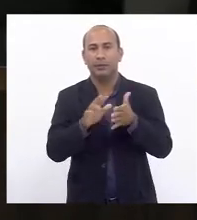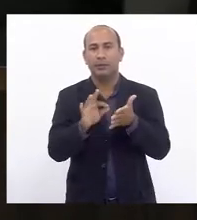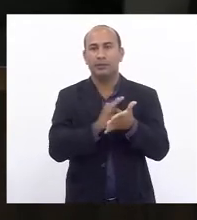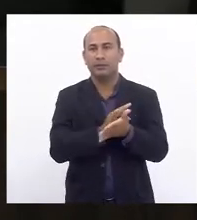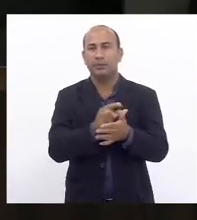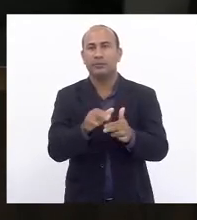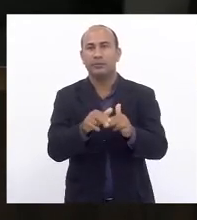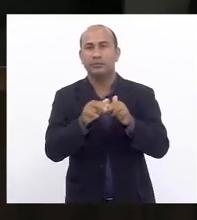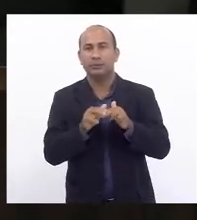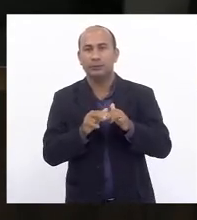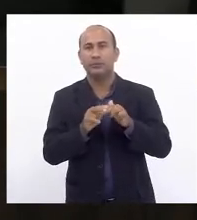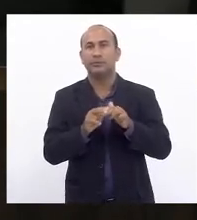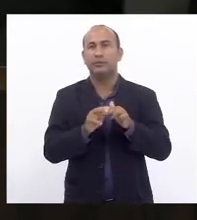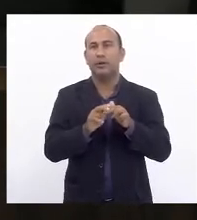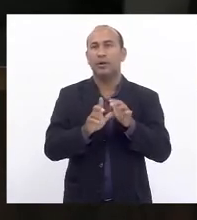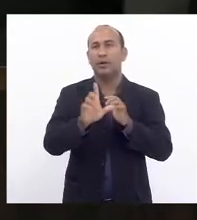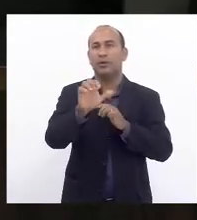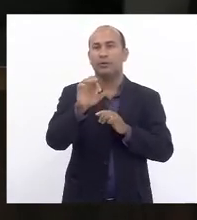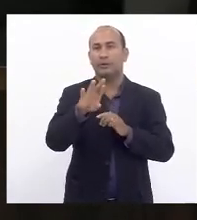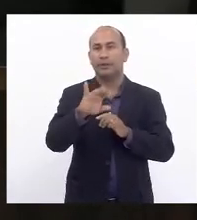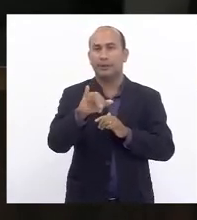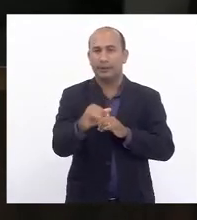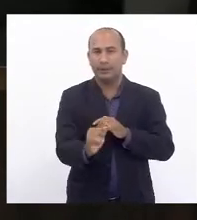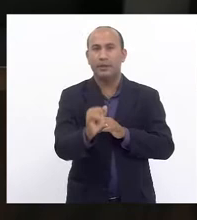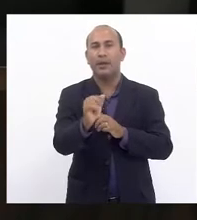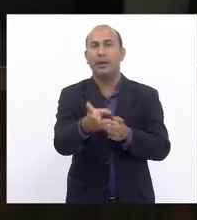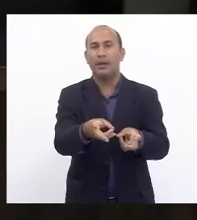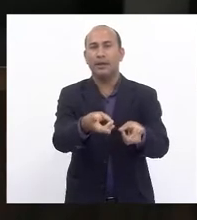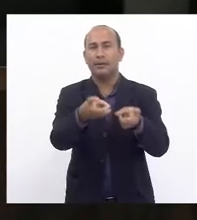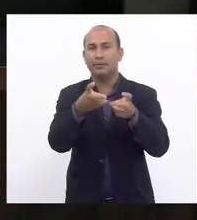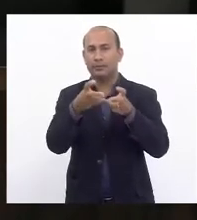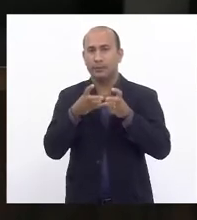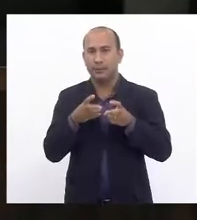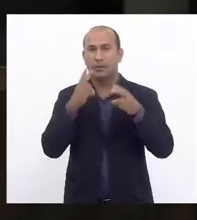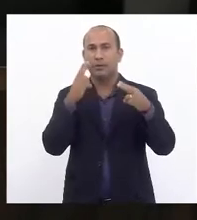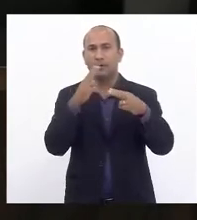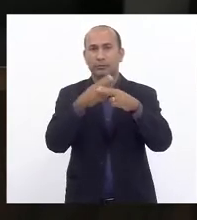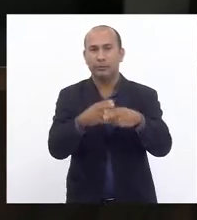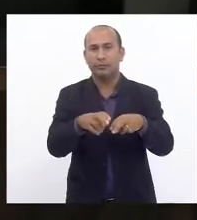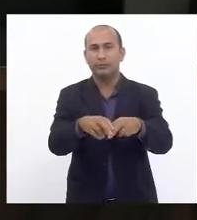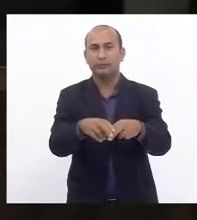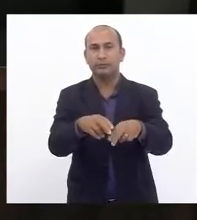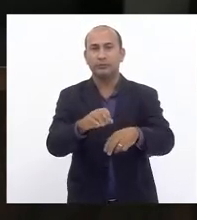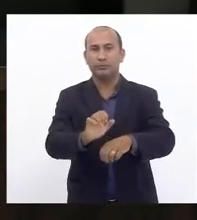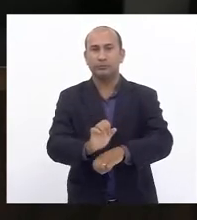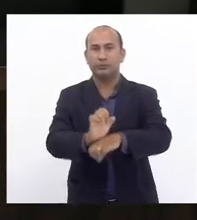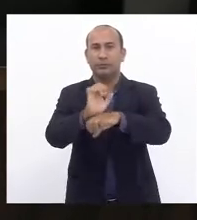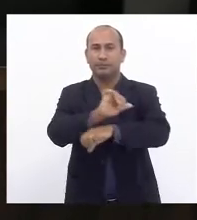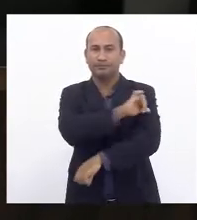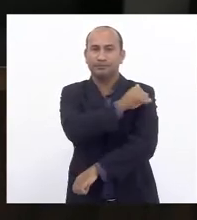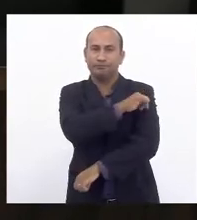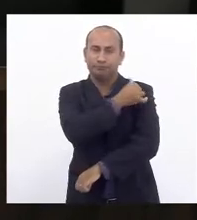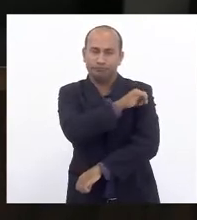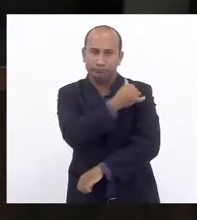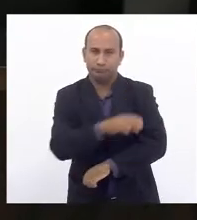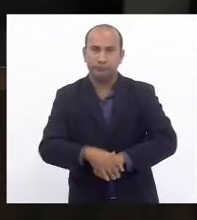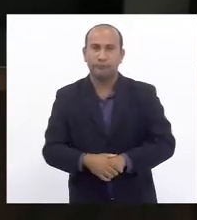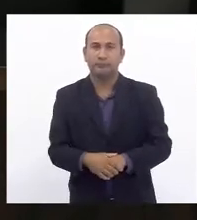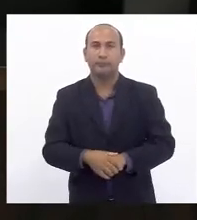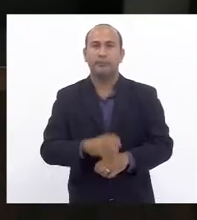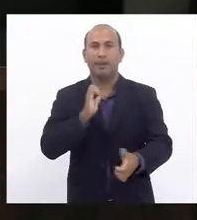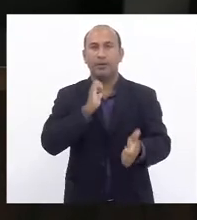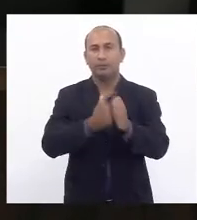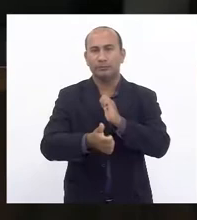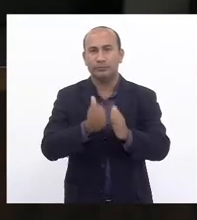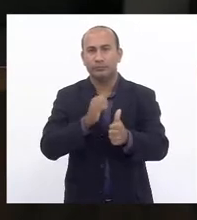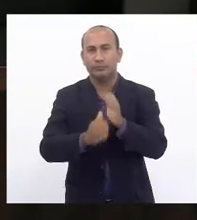prescritos das loterias exploradas direta ou indiretamente pela Loteria do Estado do Rio de Janeiro, Loterras, às categorias de esporte paralímpico